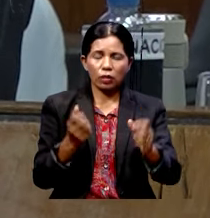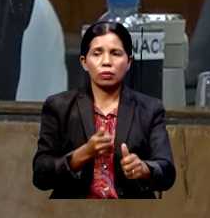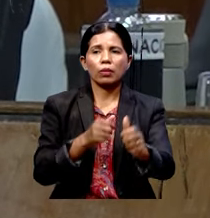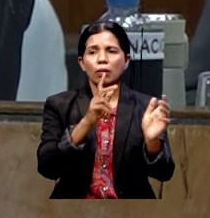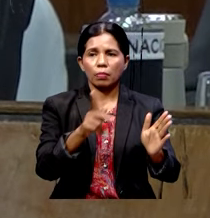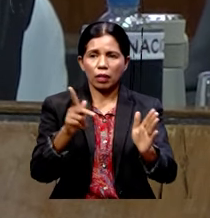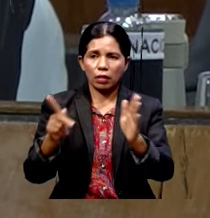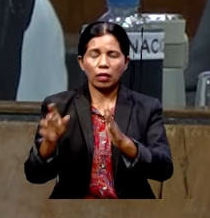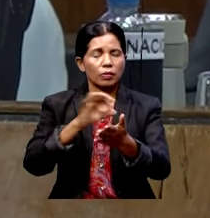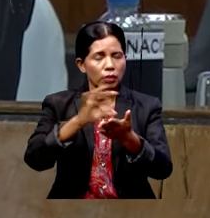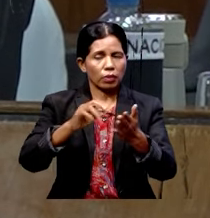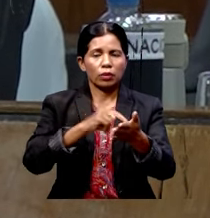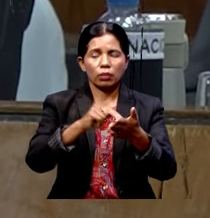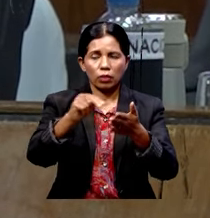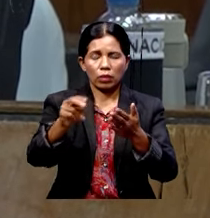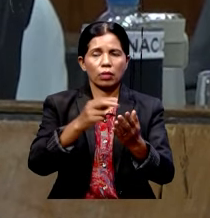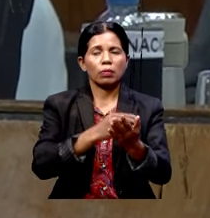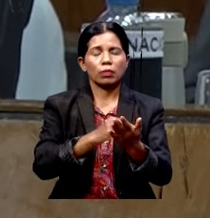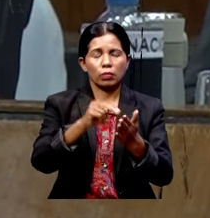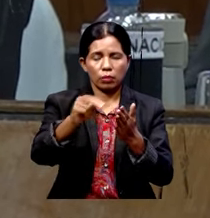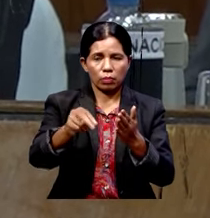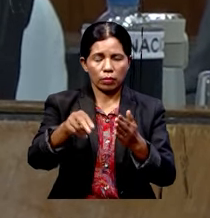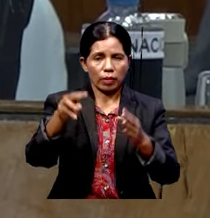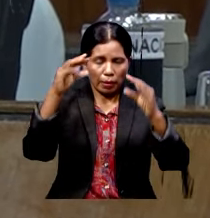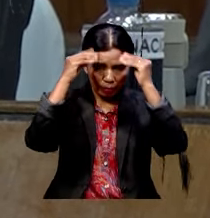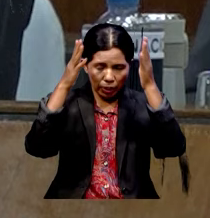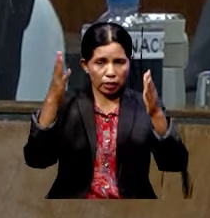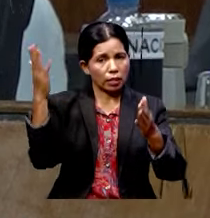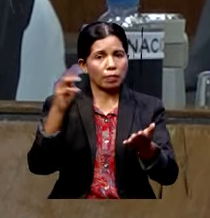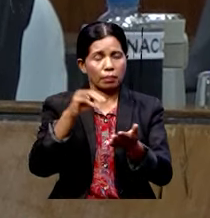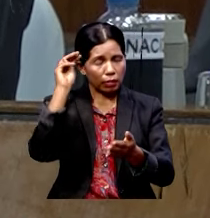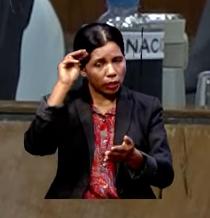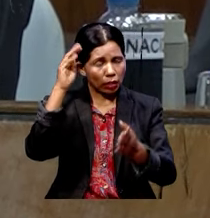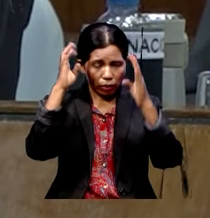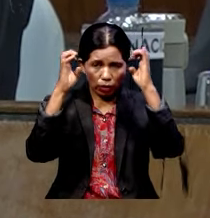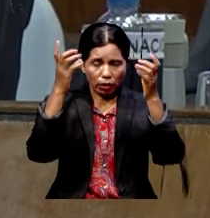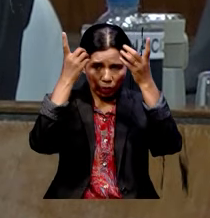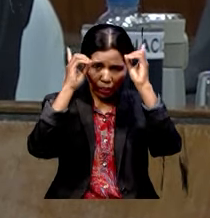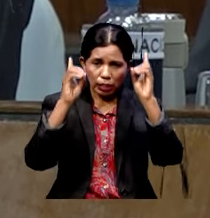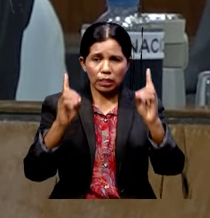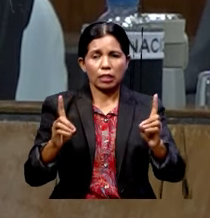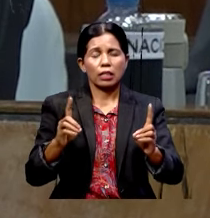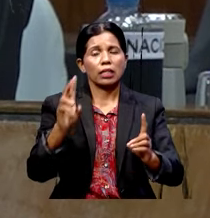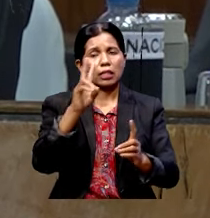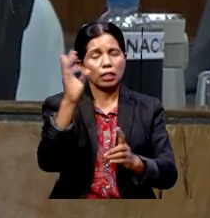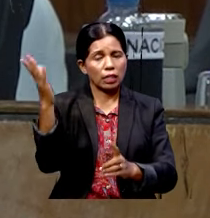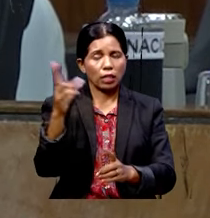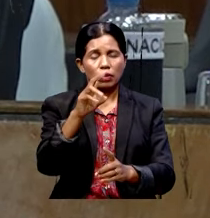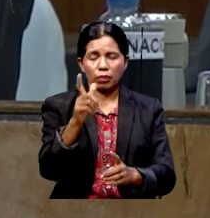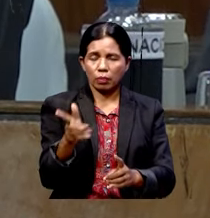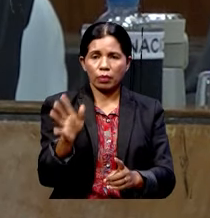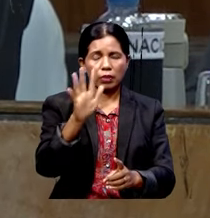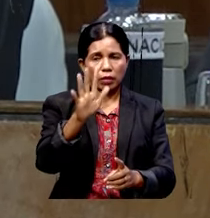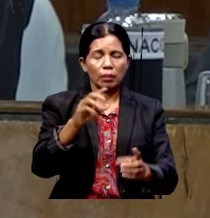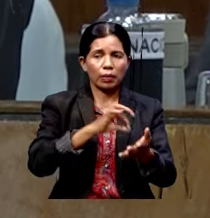para formação, para tuir números professores que é o Ministério da Educação. Então, o Ministério da Educação define ona que em 2025 precisa